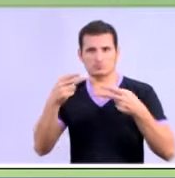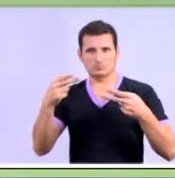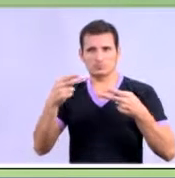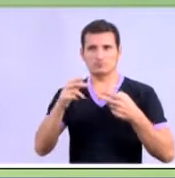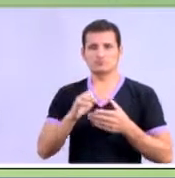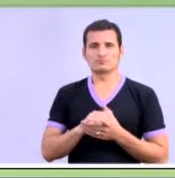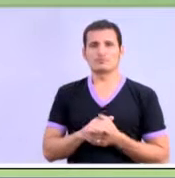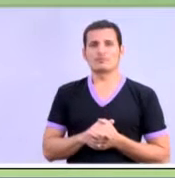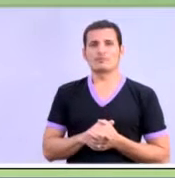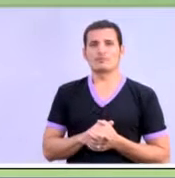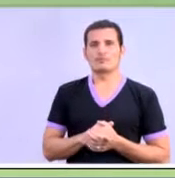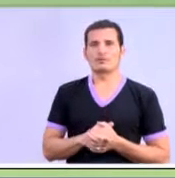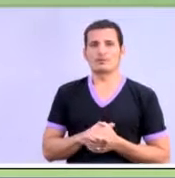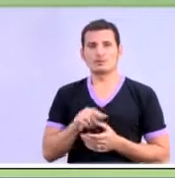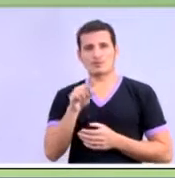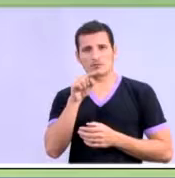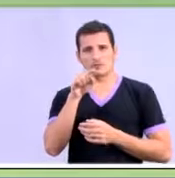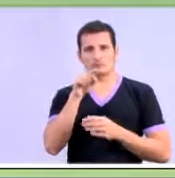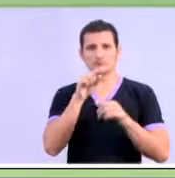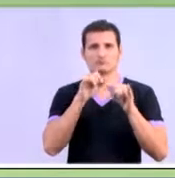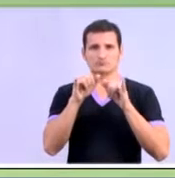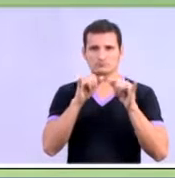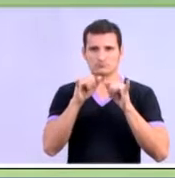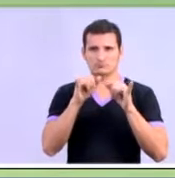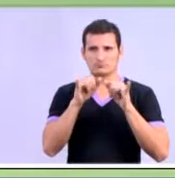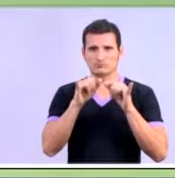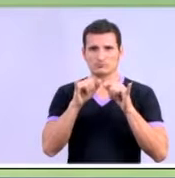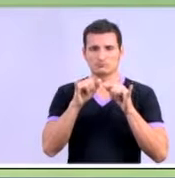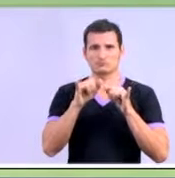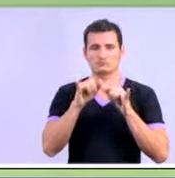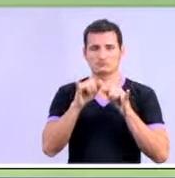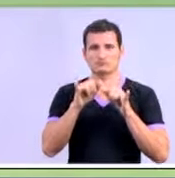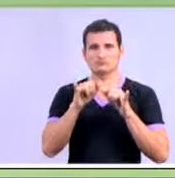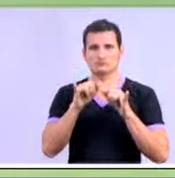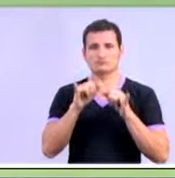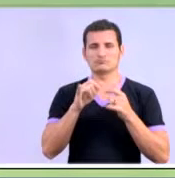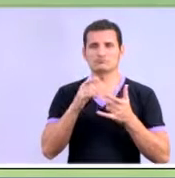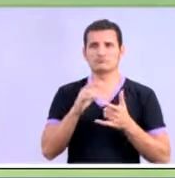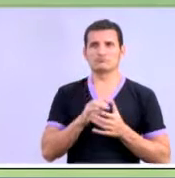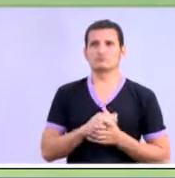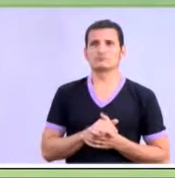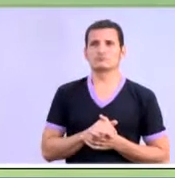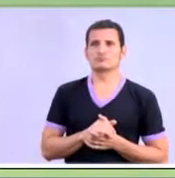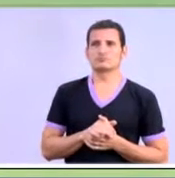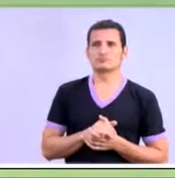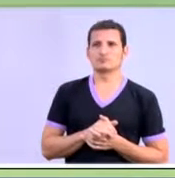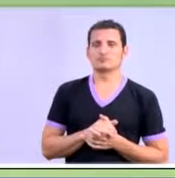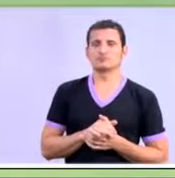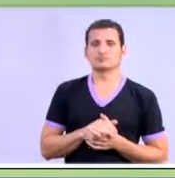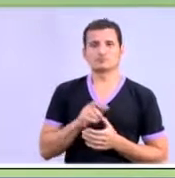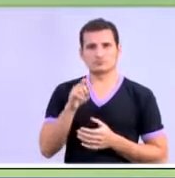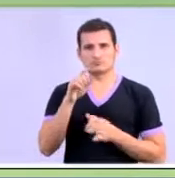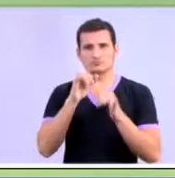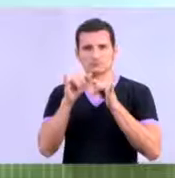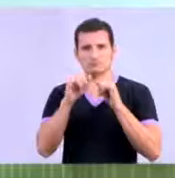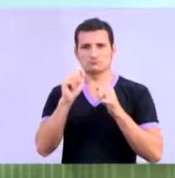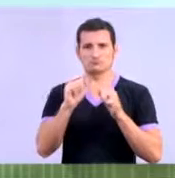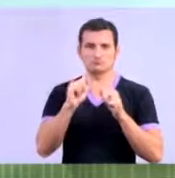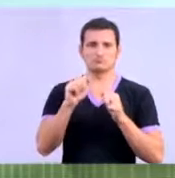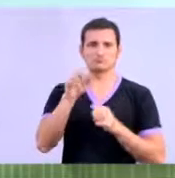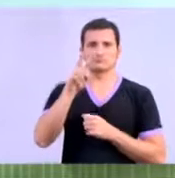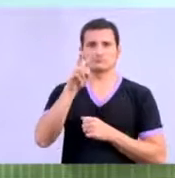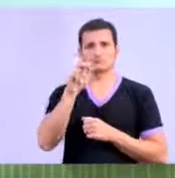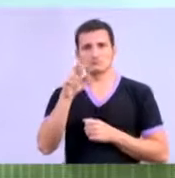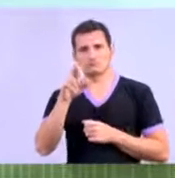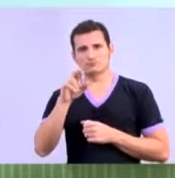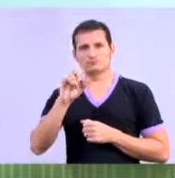aquela informação lá para o objeto, eu passo via parâmetro, né? Essa informação pode ser uma variável ou pode